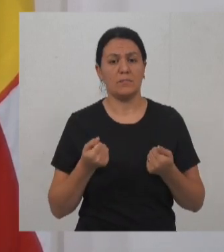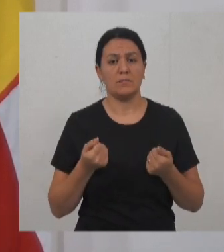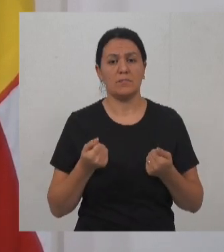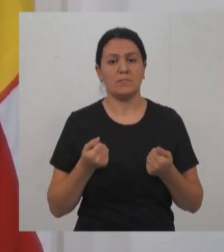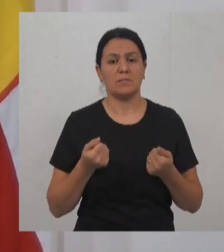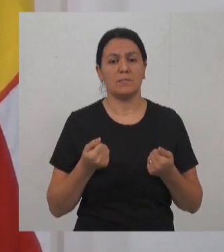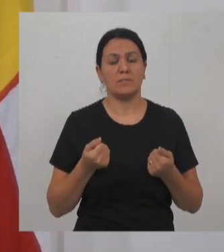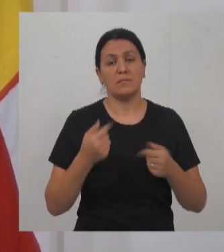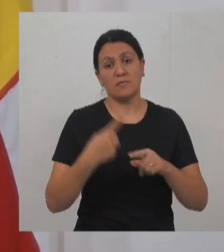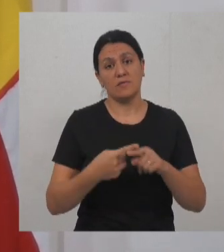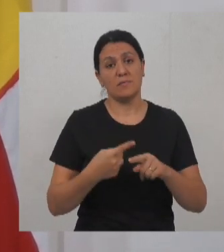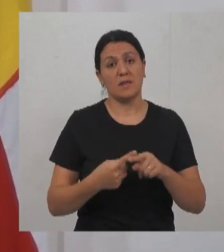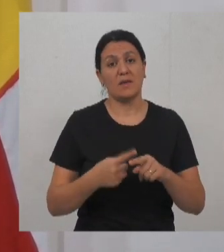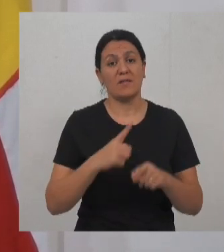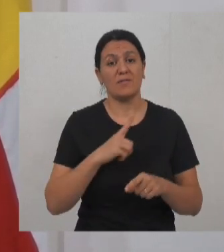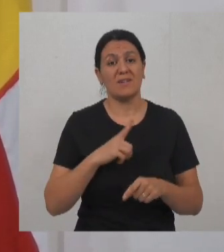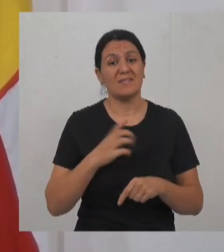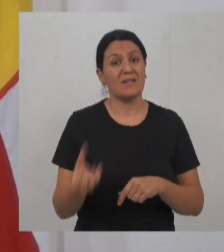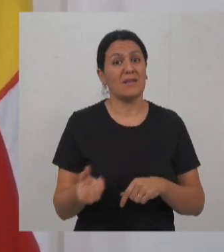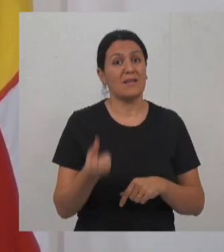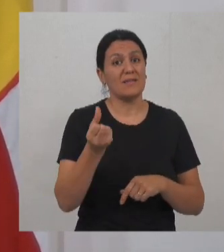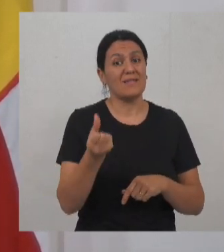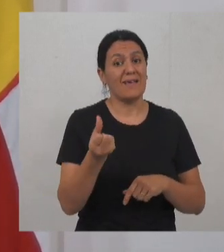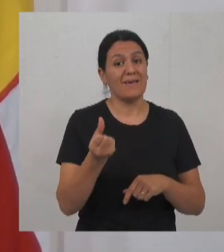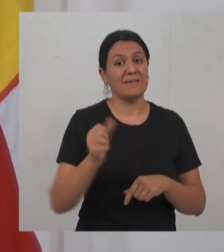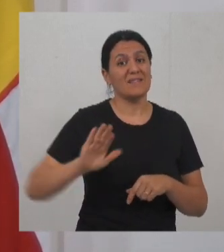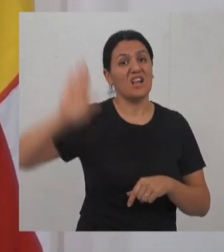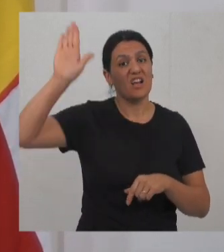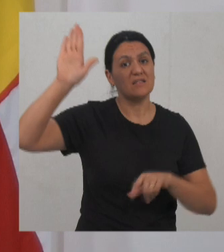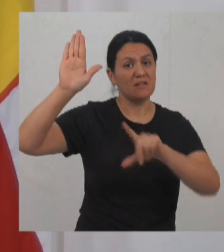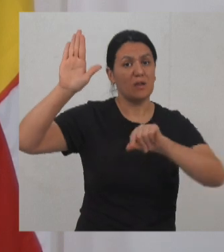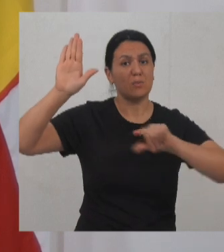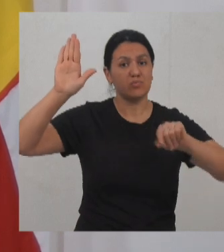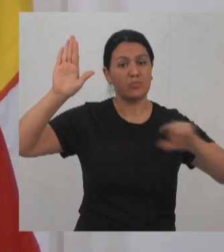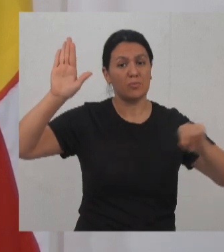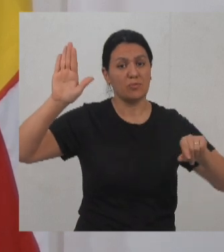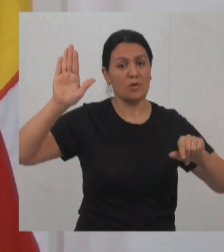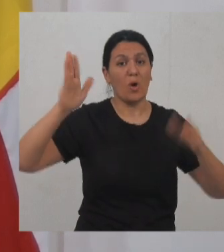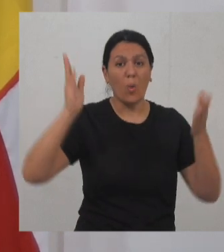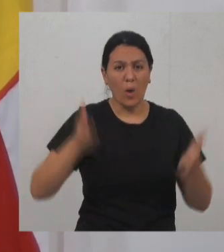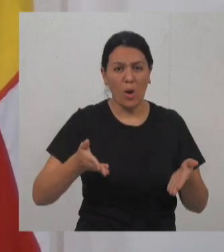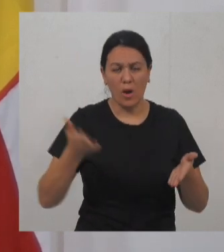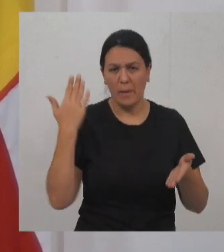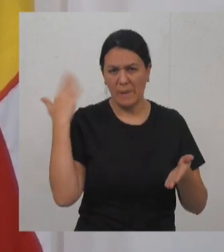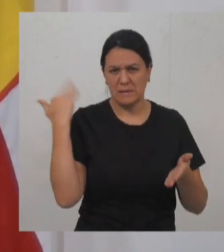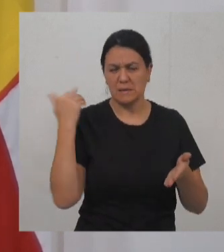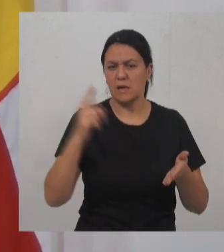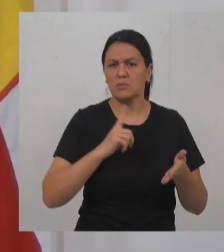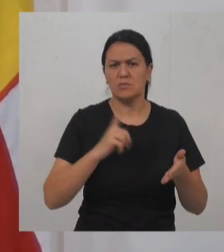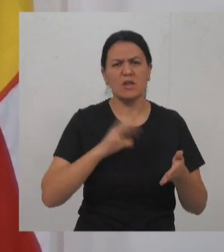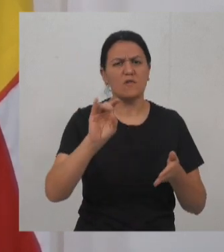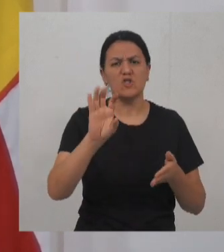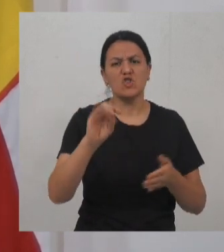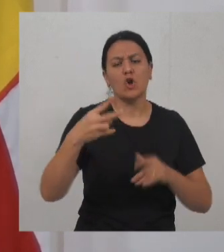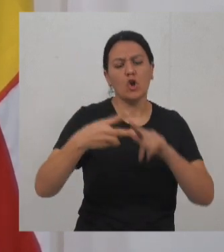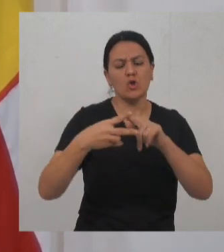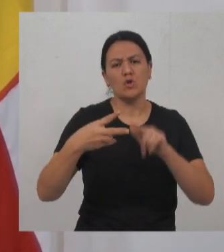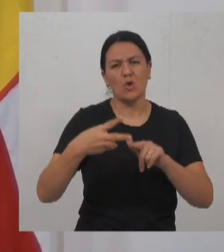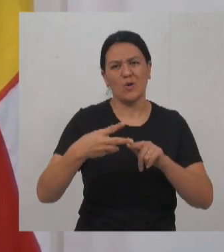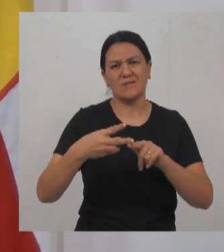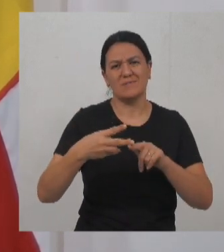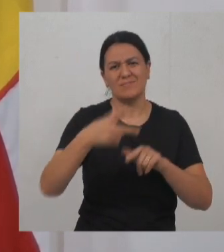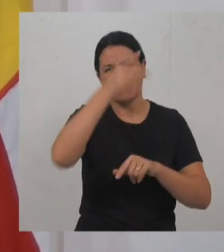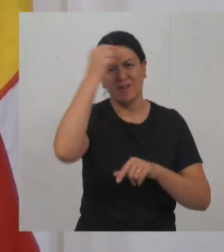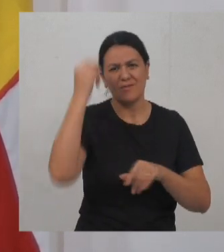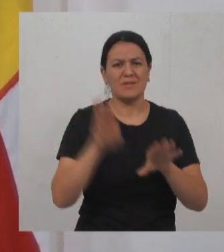né, a serem escolhidas. Nós tínhamos só 2 aqui, né, na eleição municipal. Então, temos